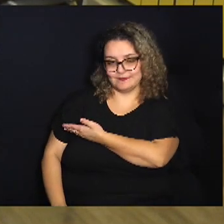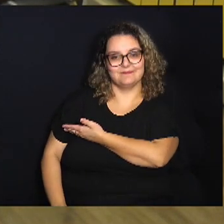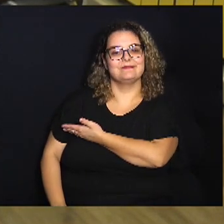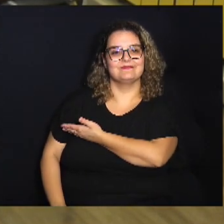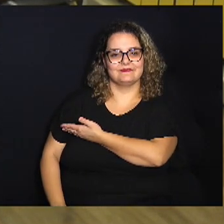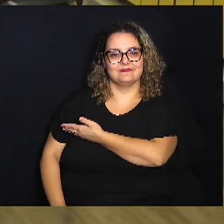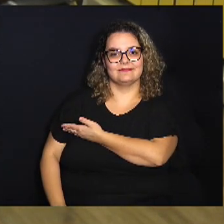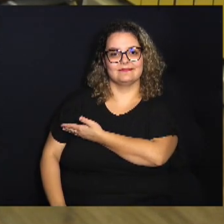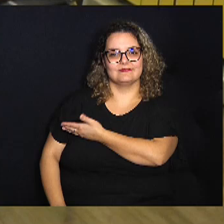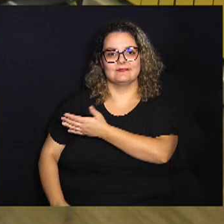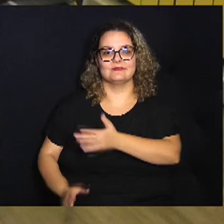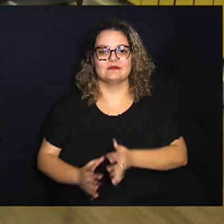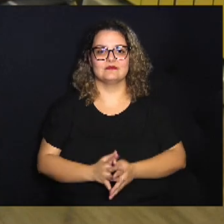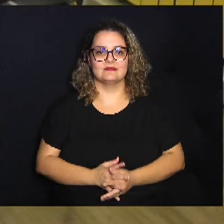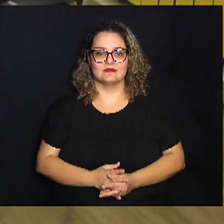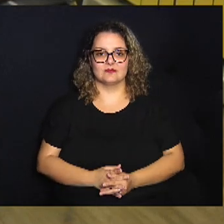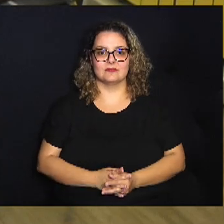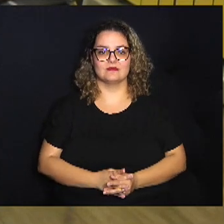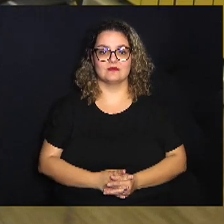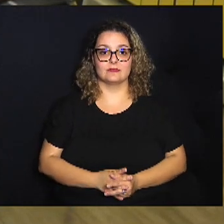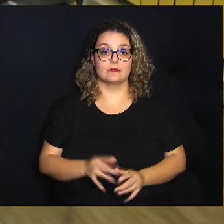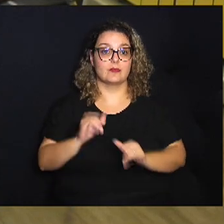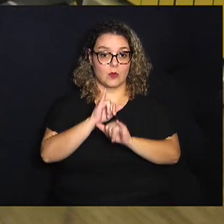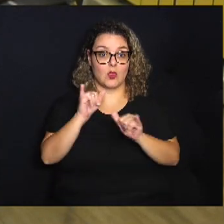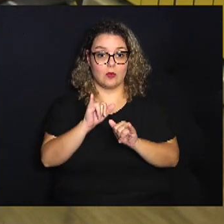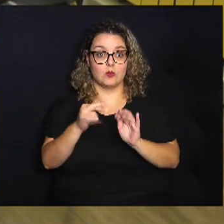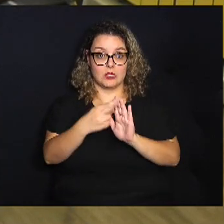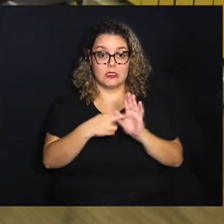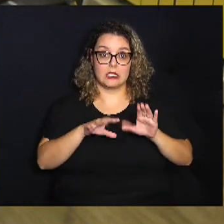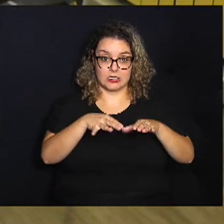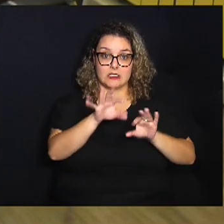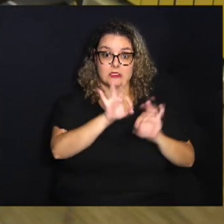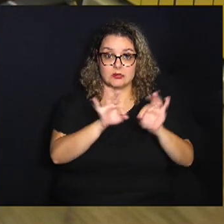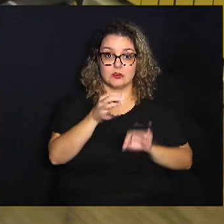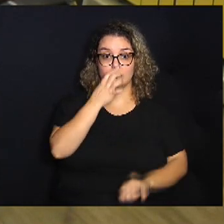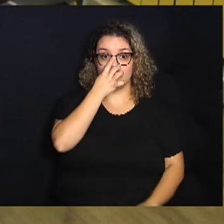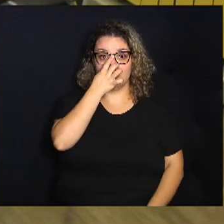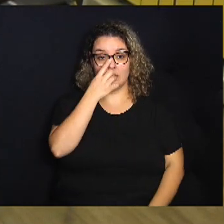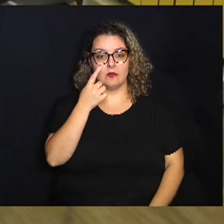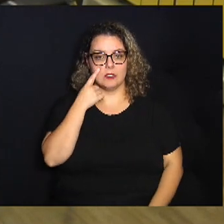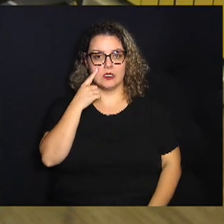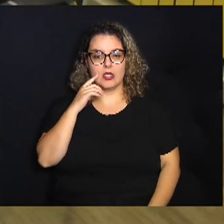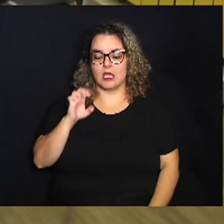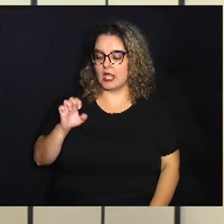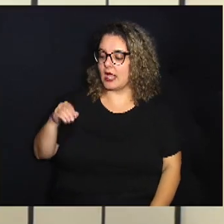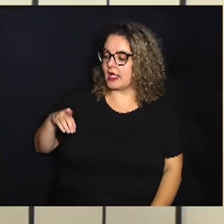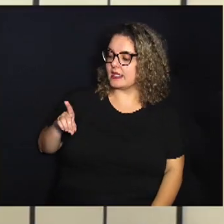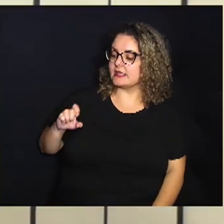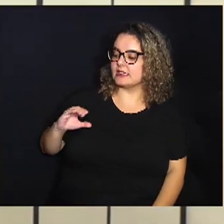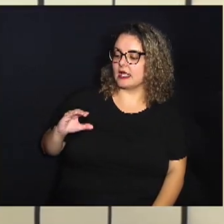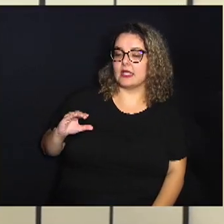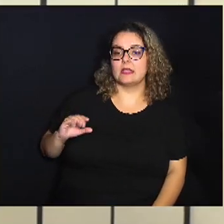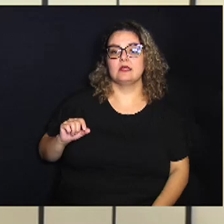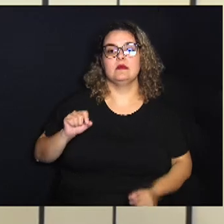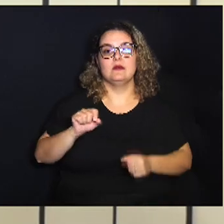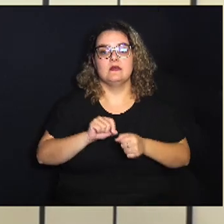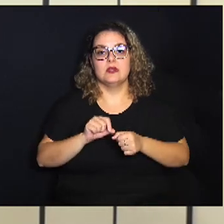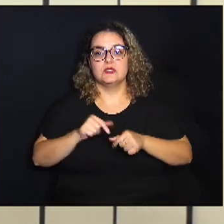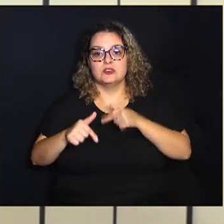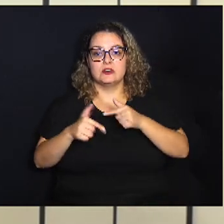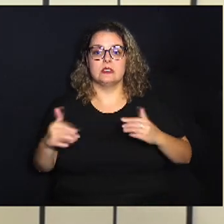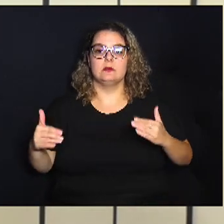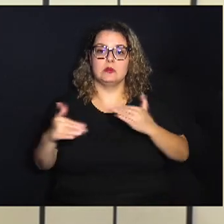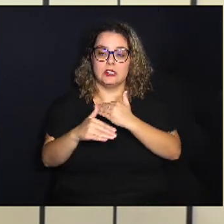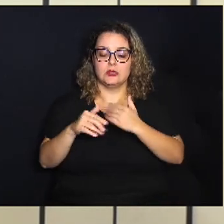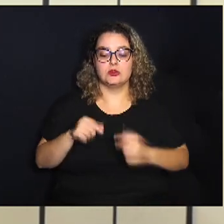19 978 29 37 76. Também chegou uma notícia aqui da redação, que olha só, a Indec realiza operação de trânsito para a partida